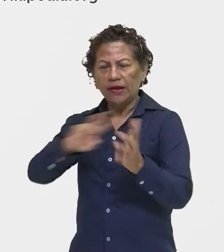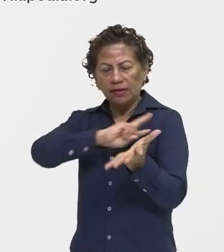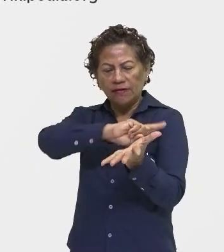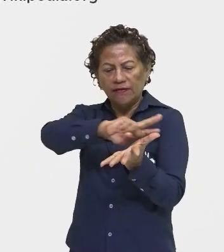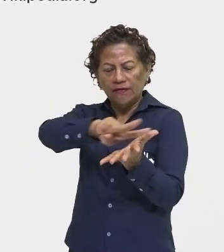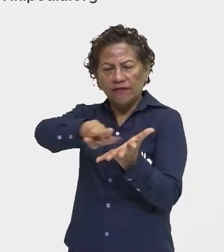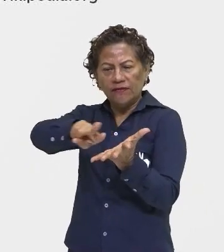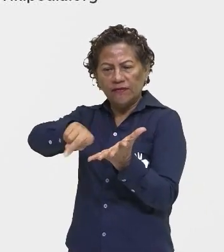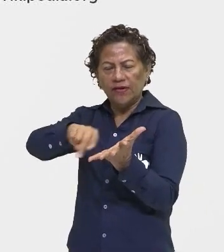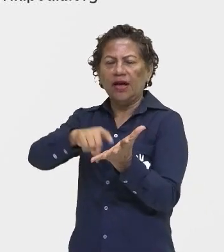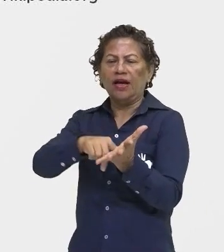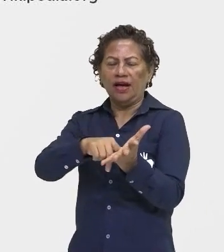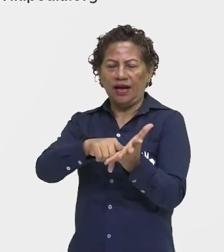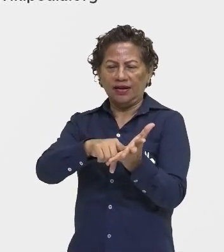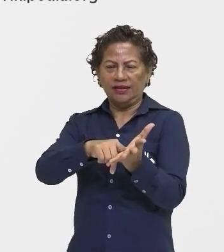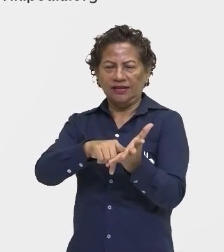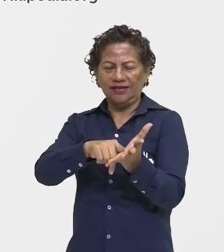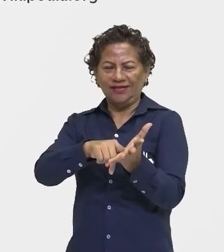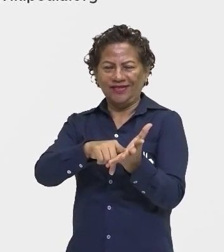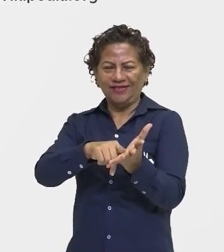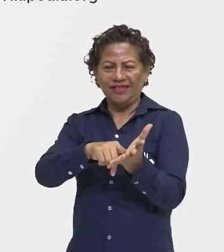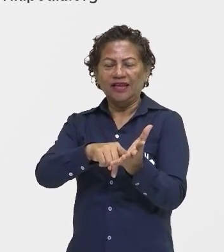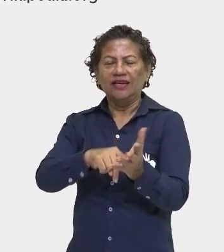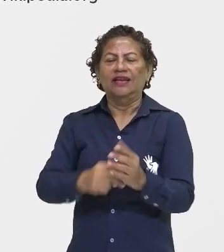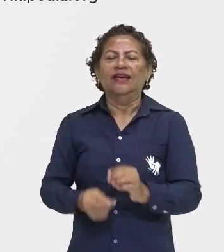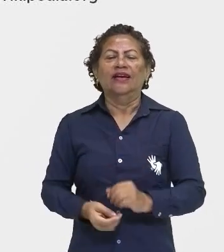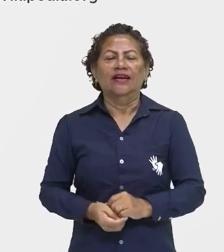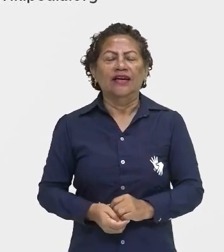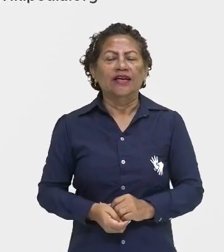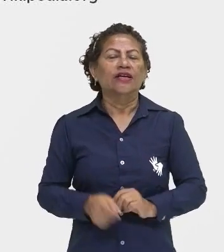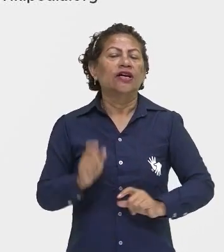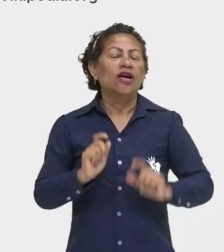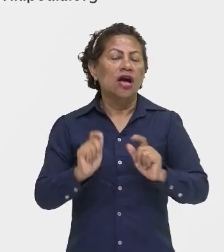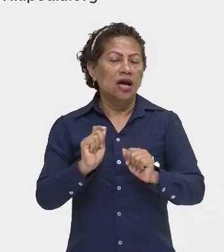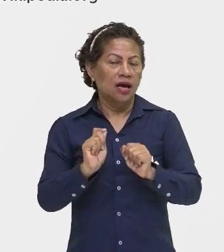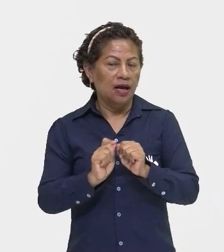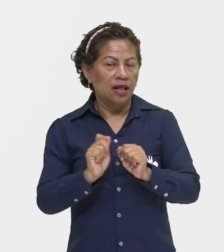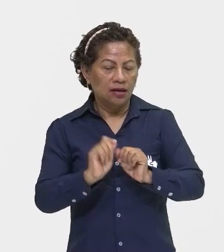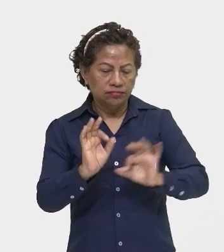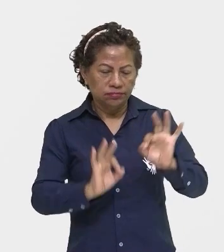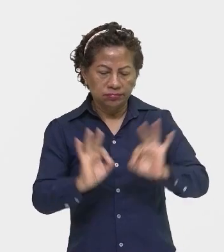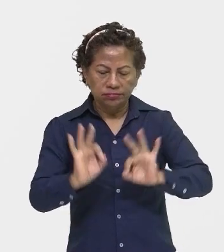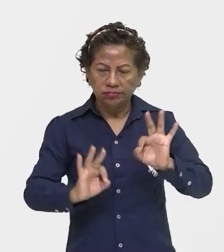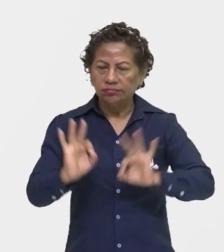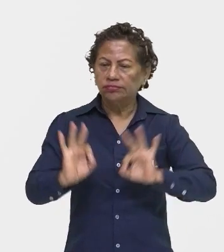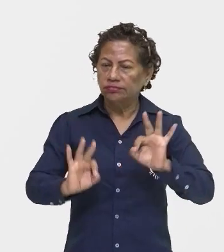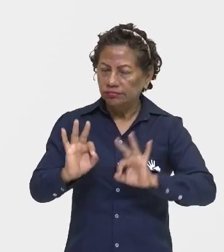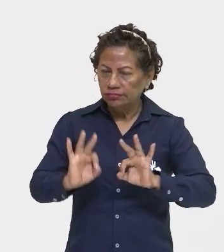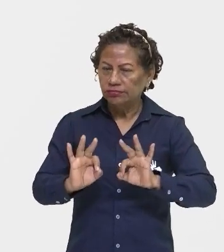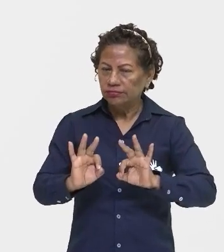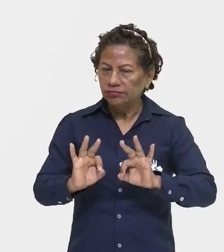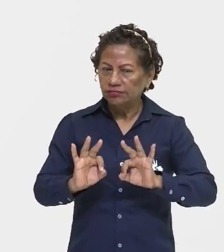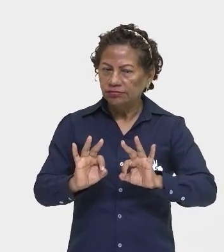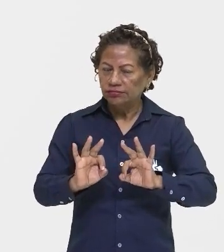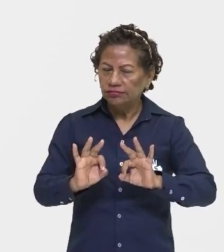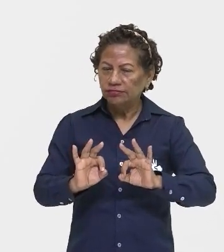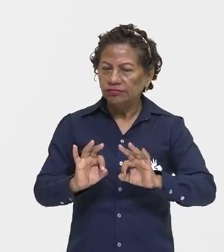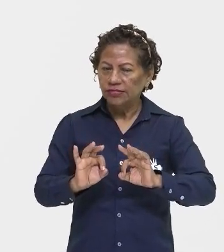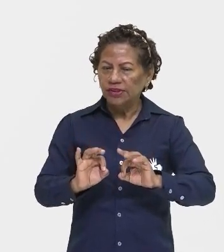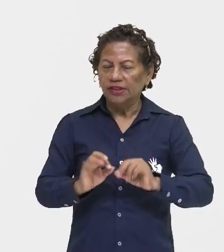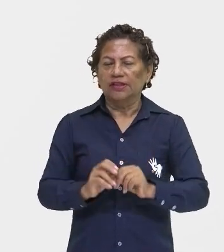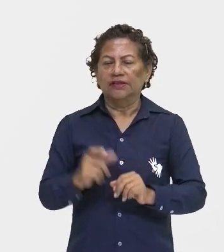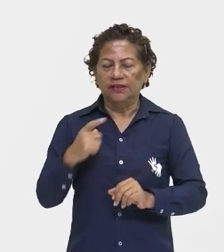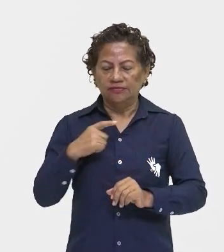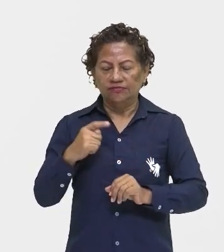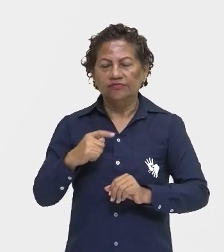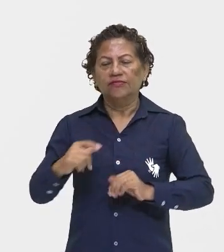fotografias. E, através de um zoopraxicópio, ele pôde recompor o